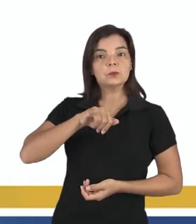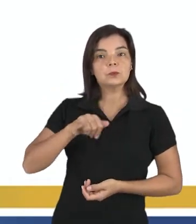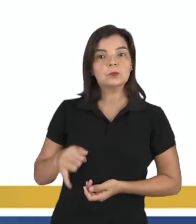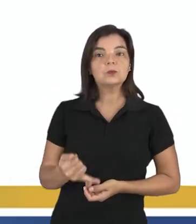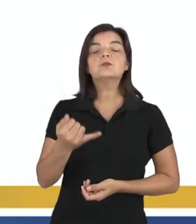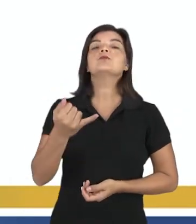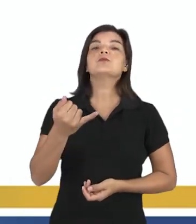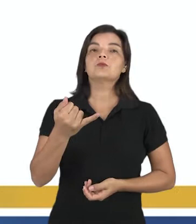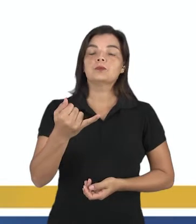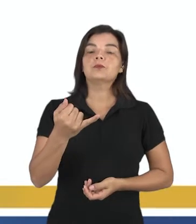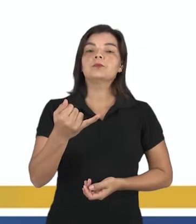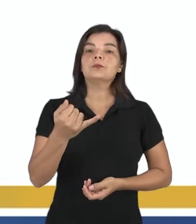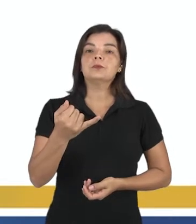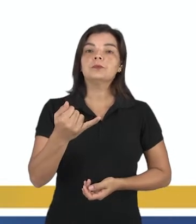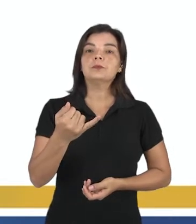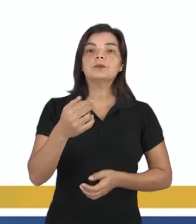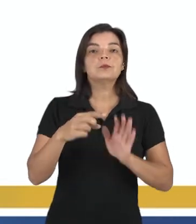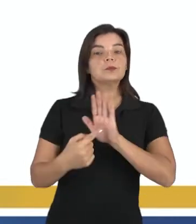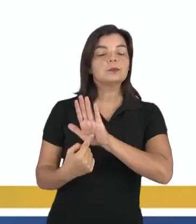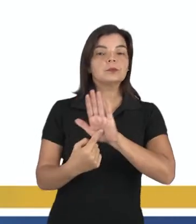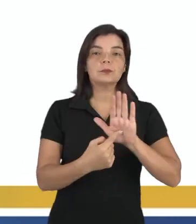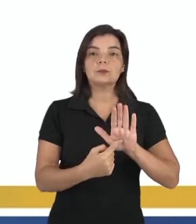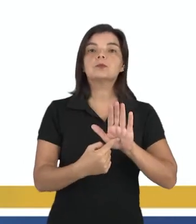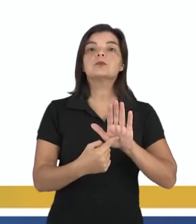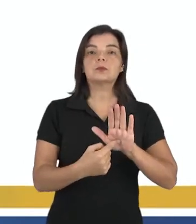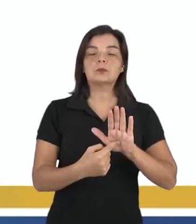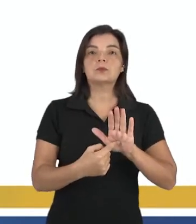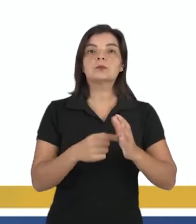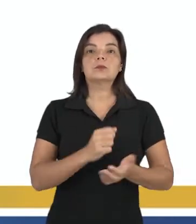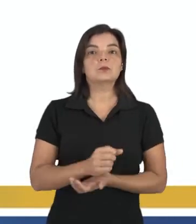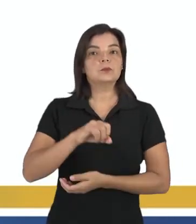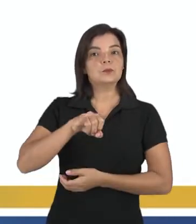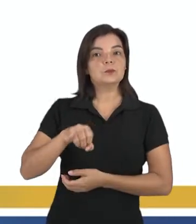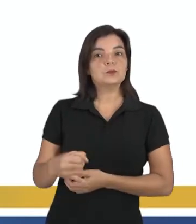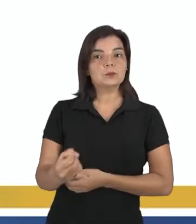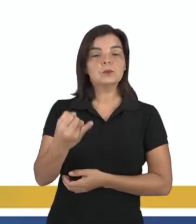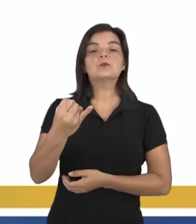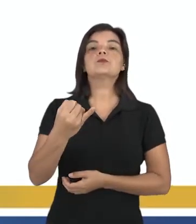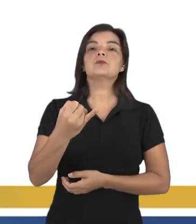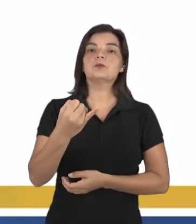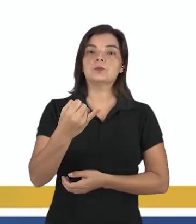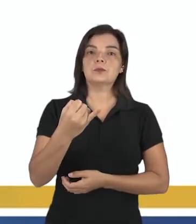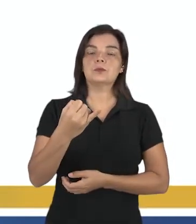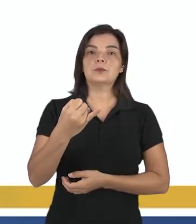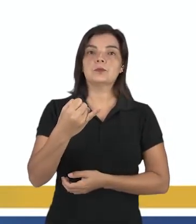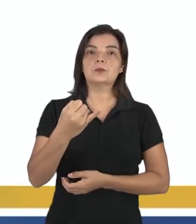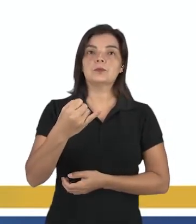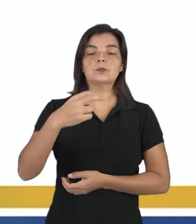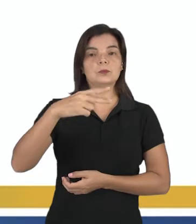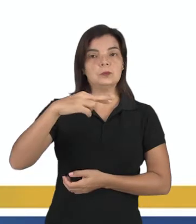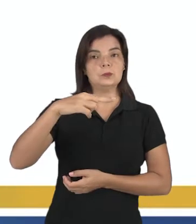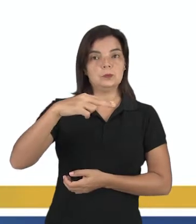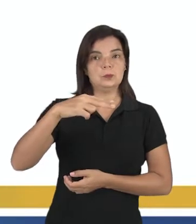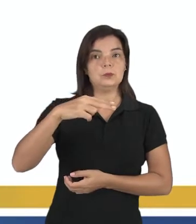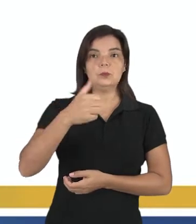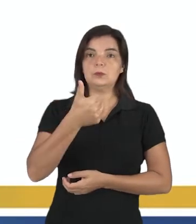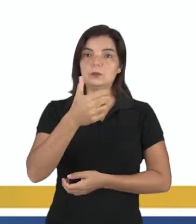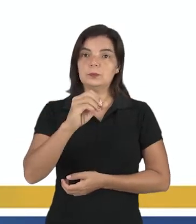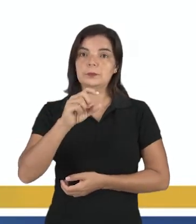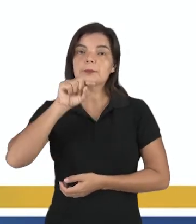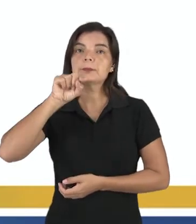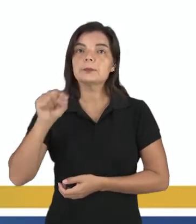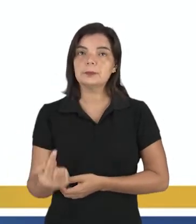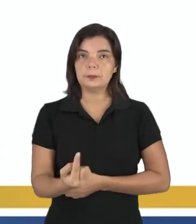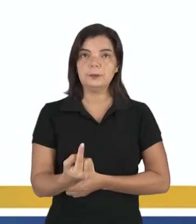uma equação para representar essa situação. Ela é dada da seguinte maneira, que os juros é